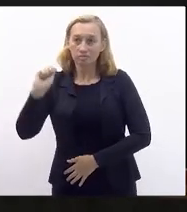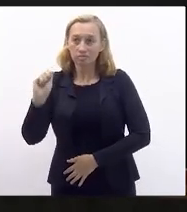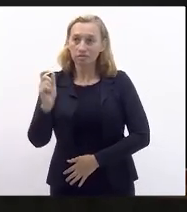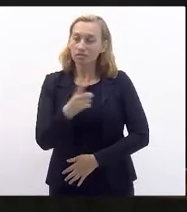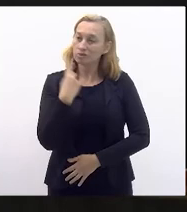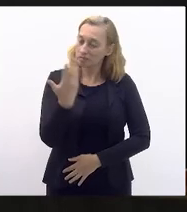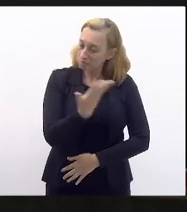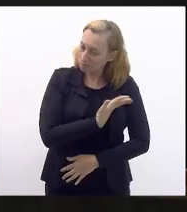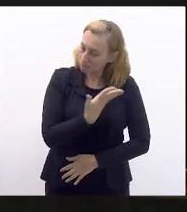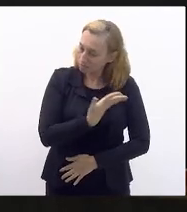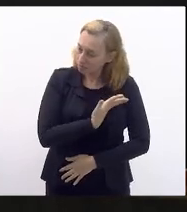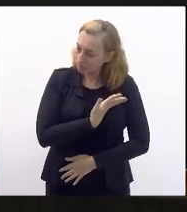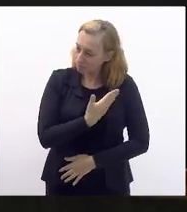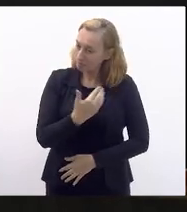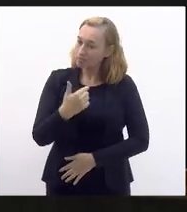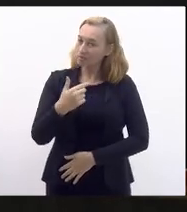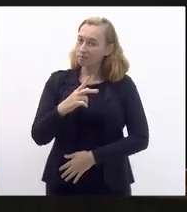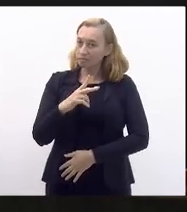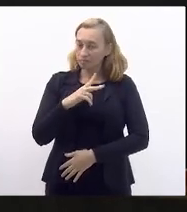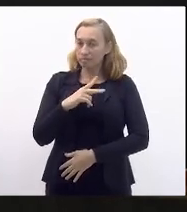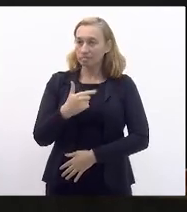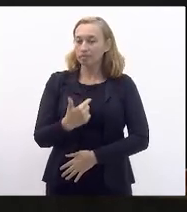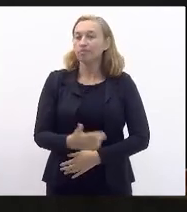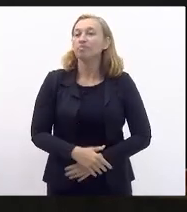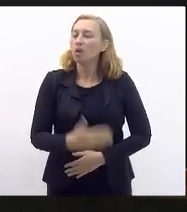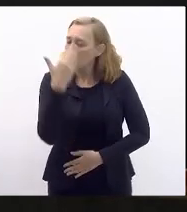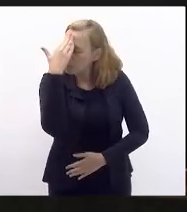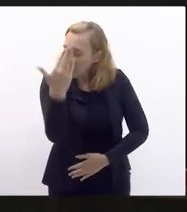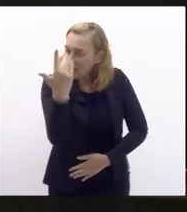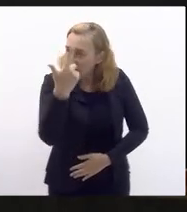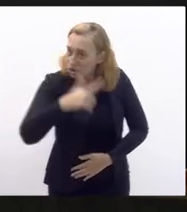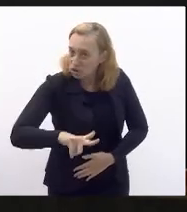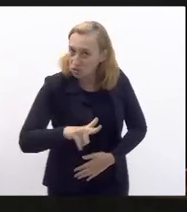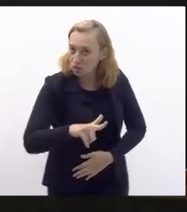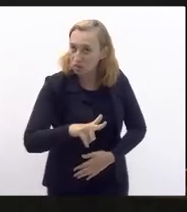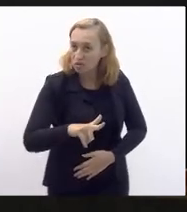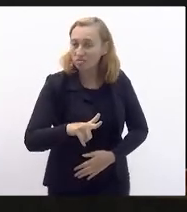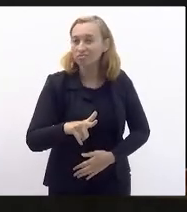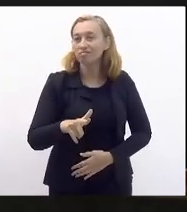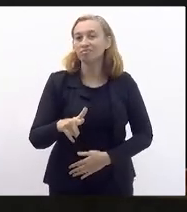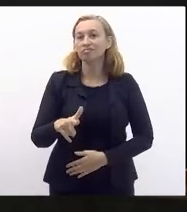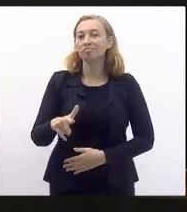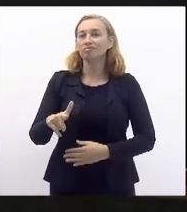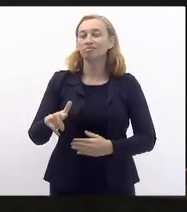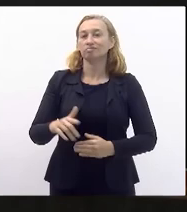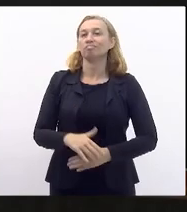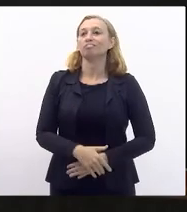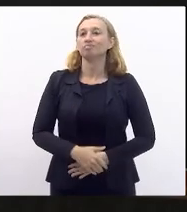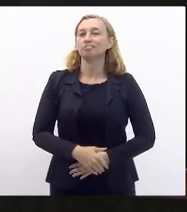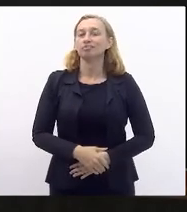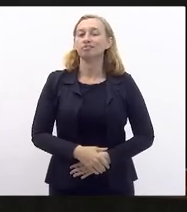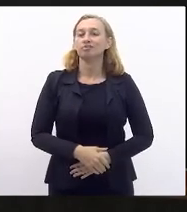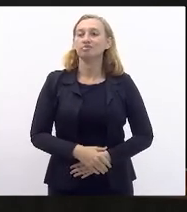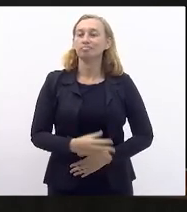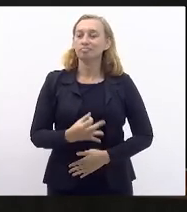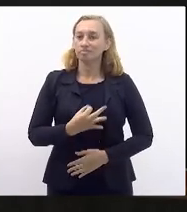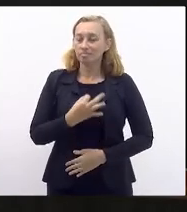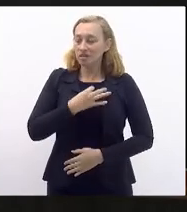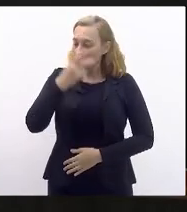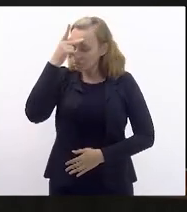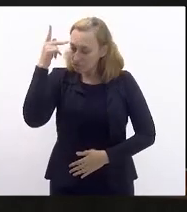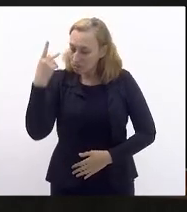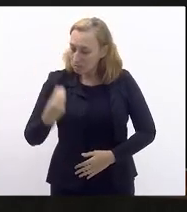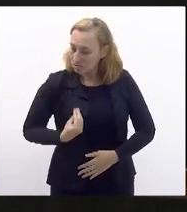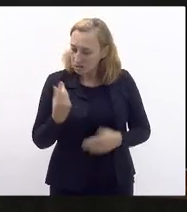e a mim próprio e muito obrigado Mais uma vez por por essas horas e pelas pessoas que estão